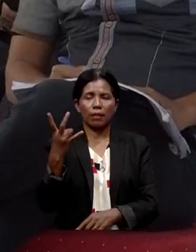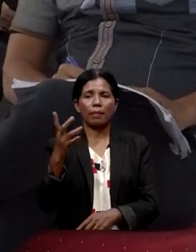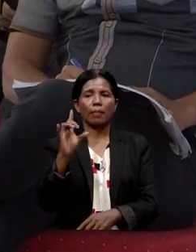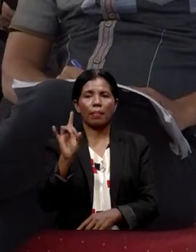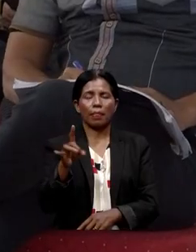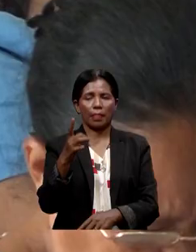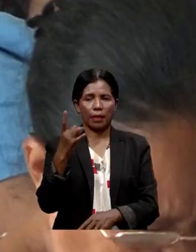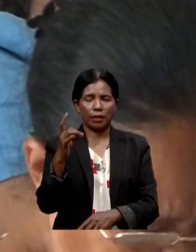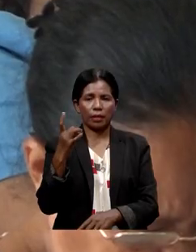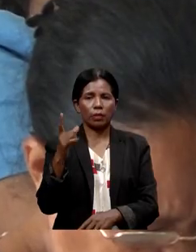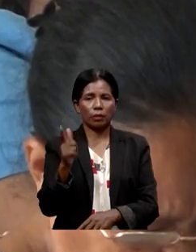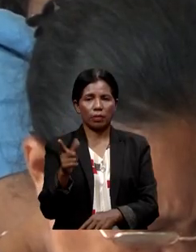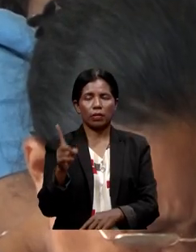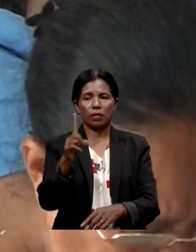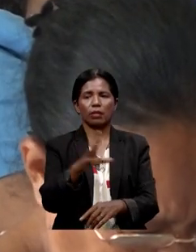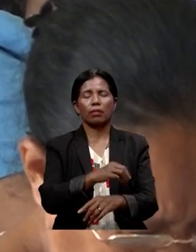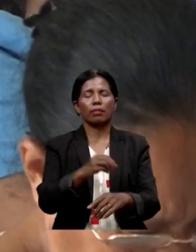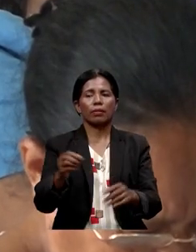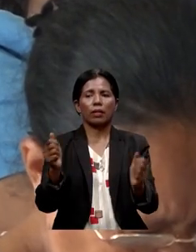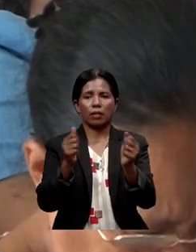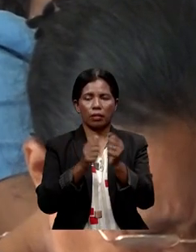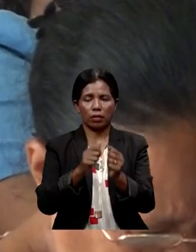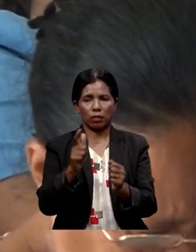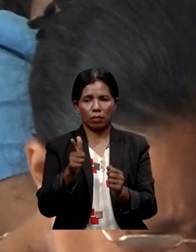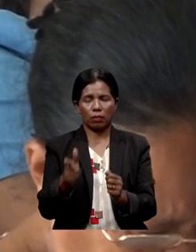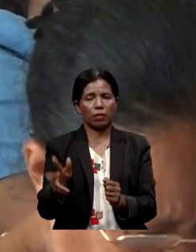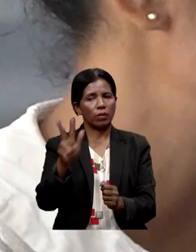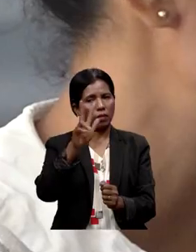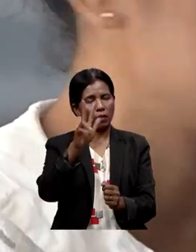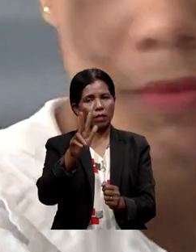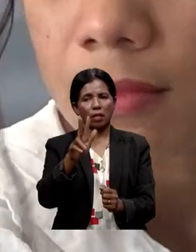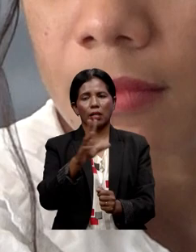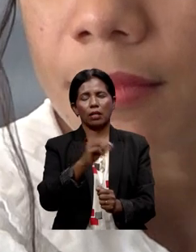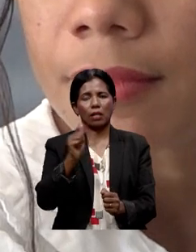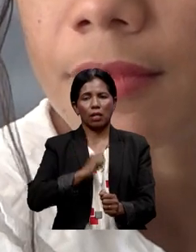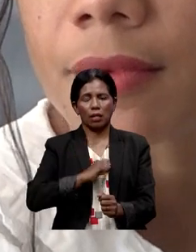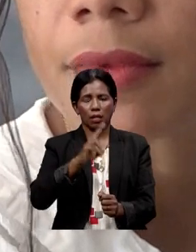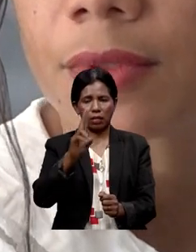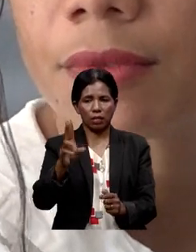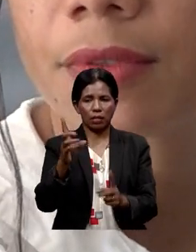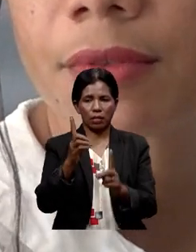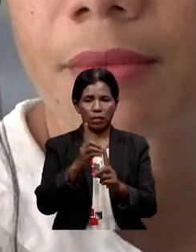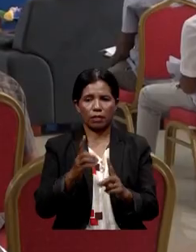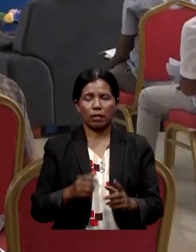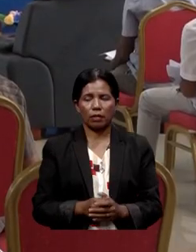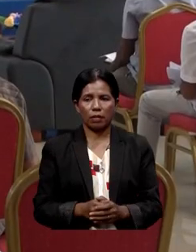Racing Ida e a Ainaru, Loron Sanulu Racing Rua to Ronulu Racing Tolu iha Aileu,